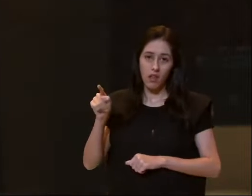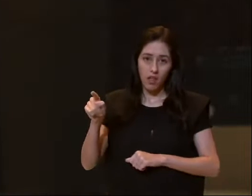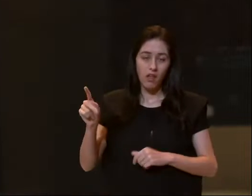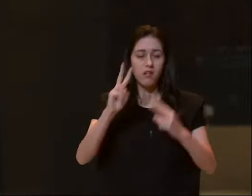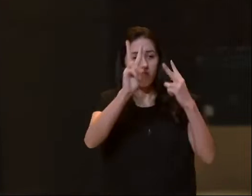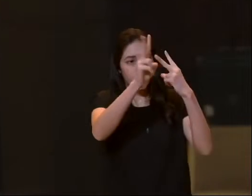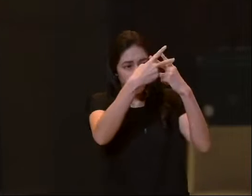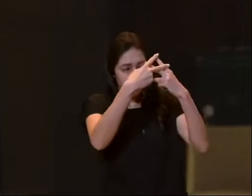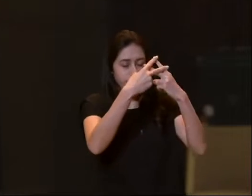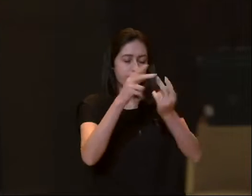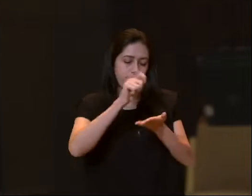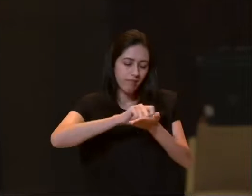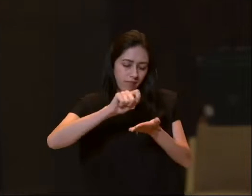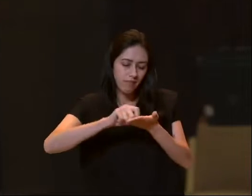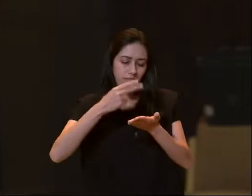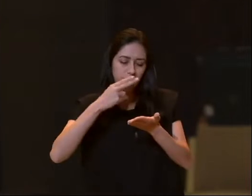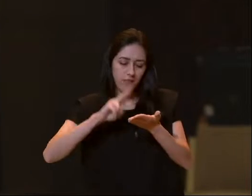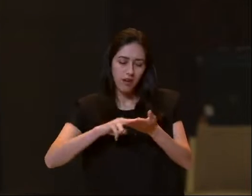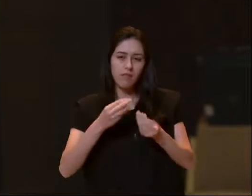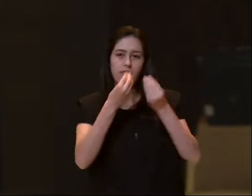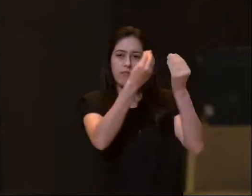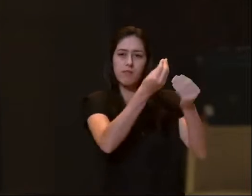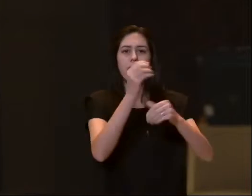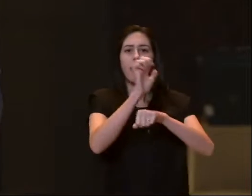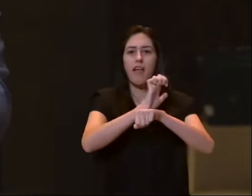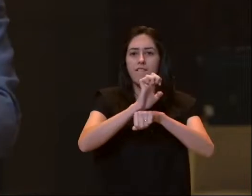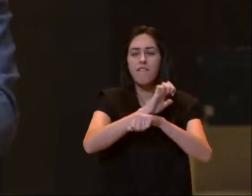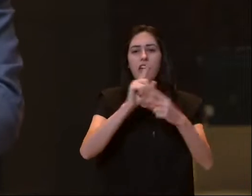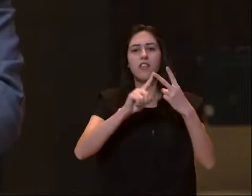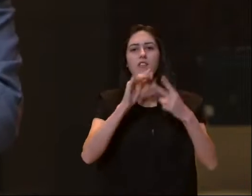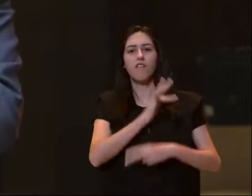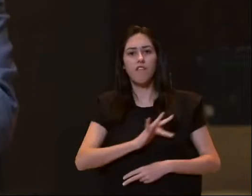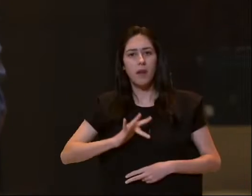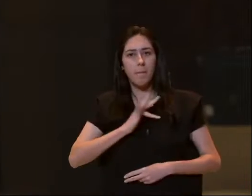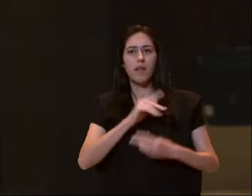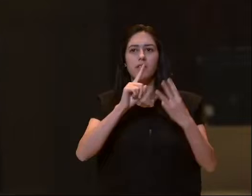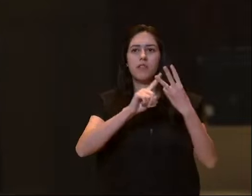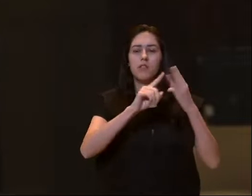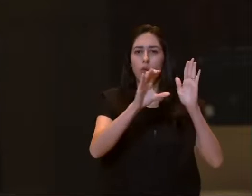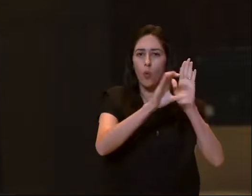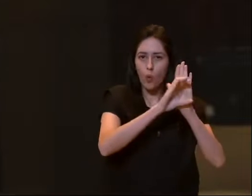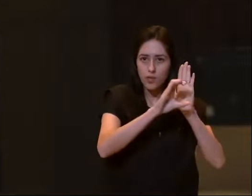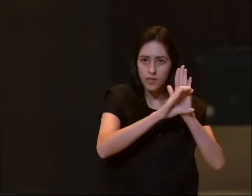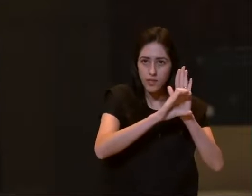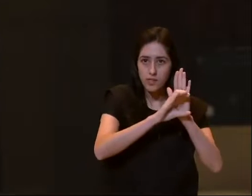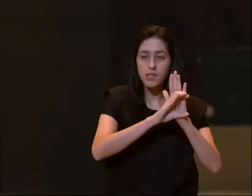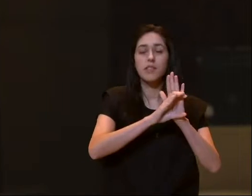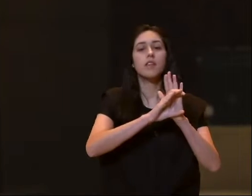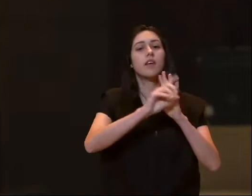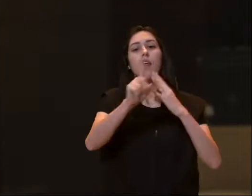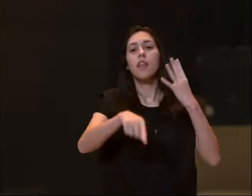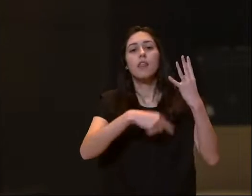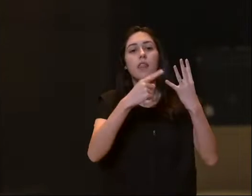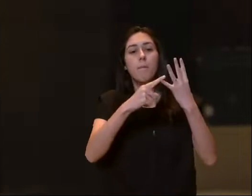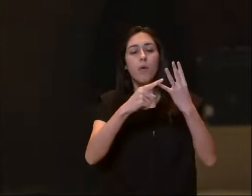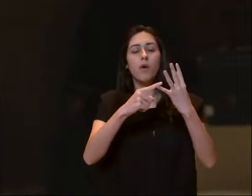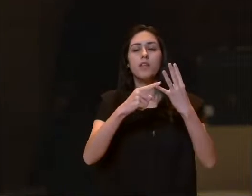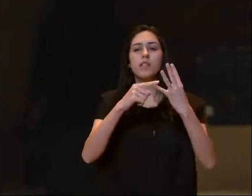escreve a carta aos Efésios, Filipenses, Colossenses e depois a